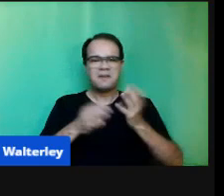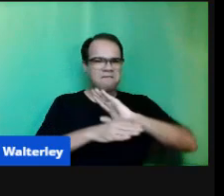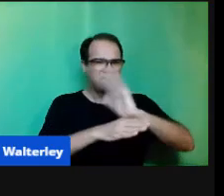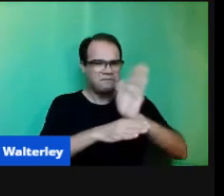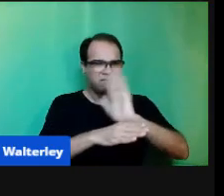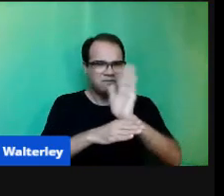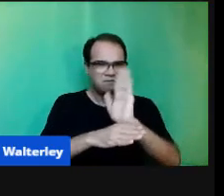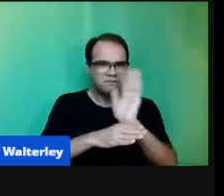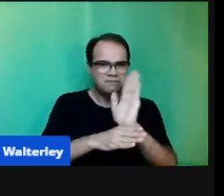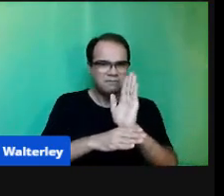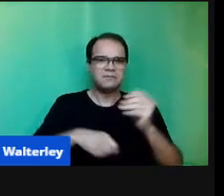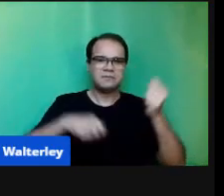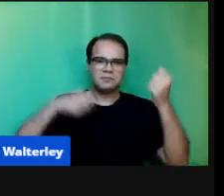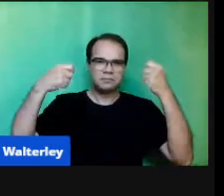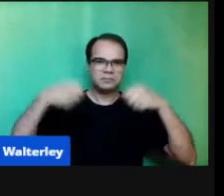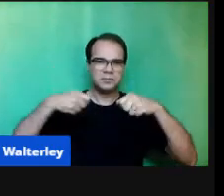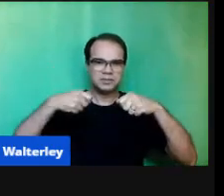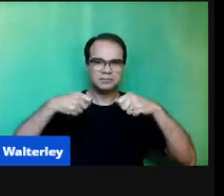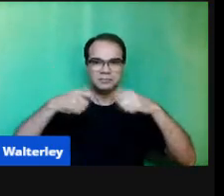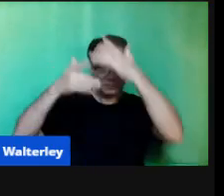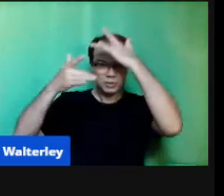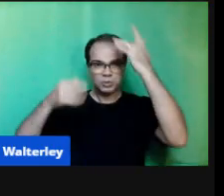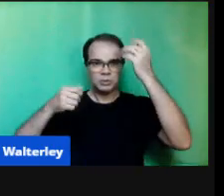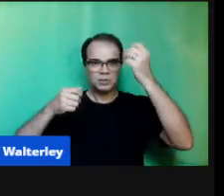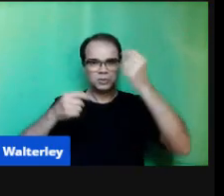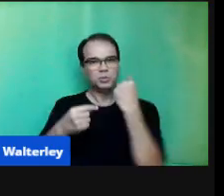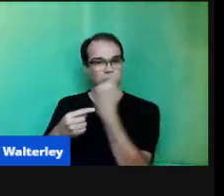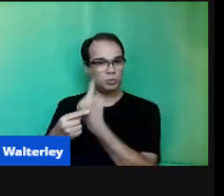do empenho de alguns indivíduos,